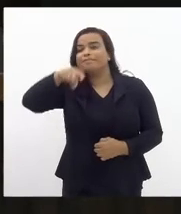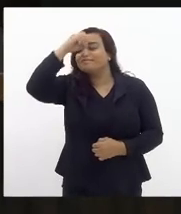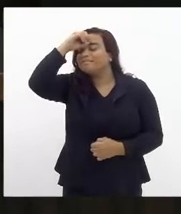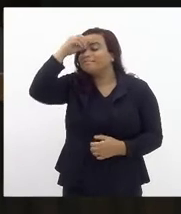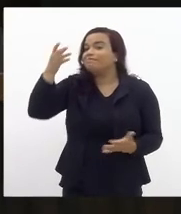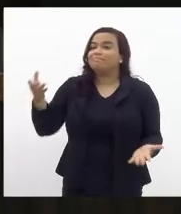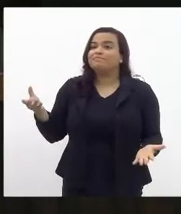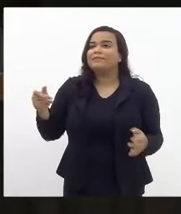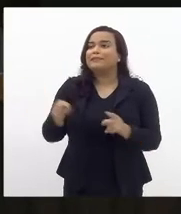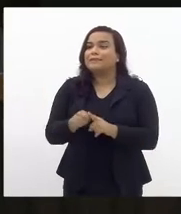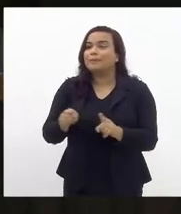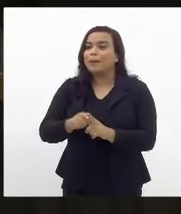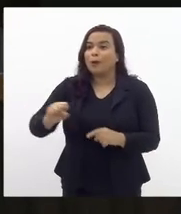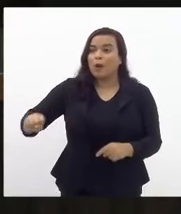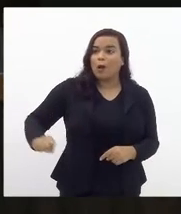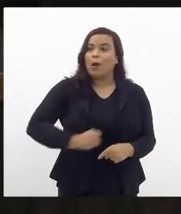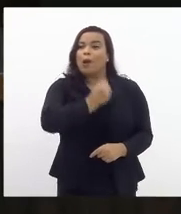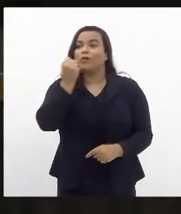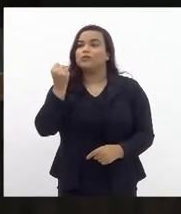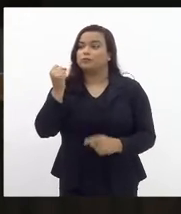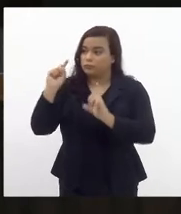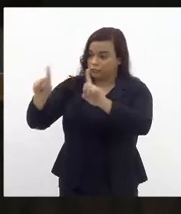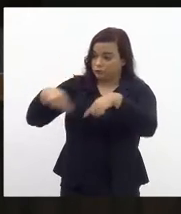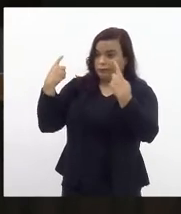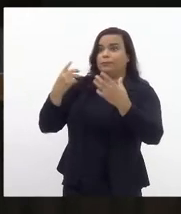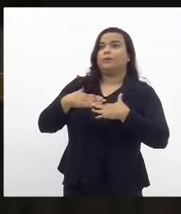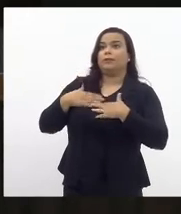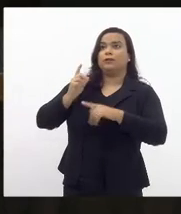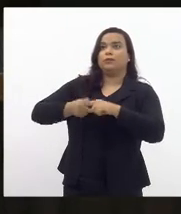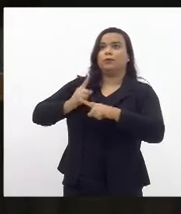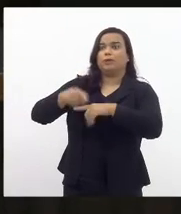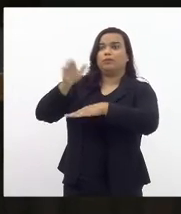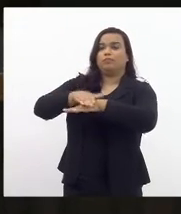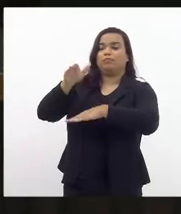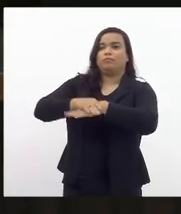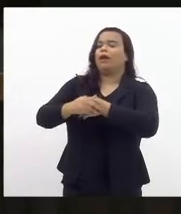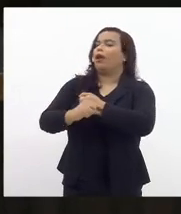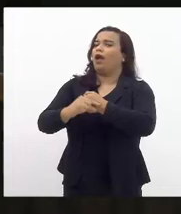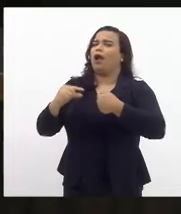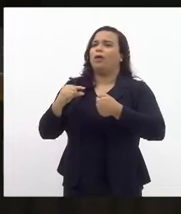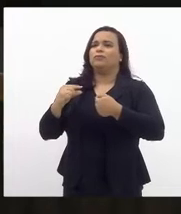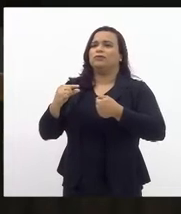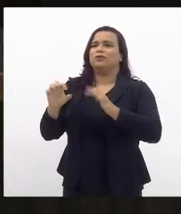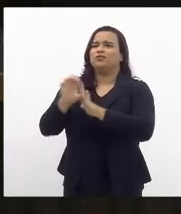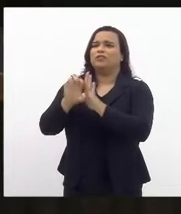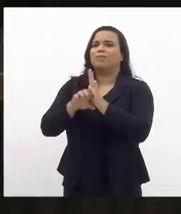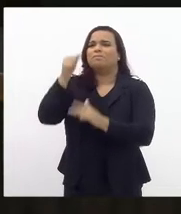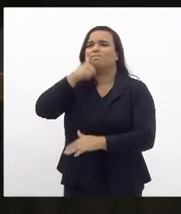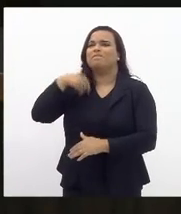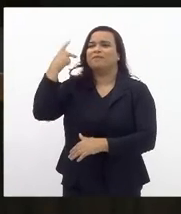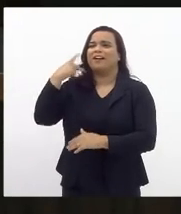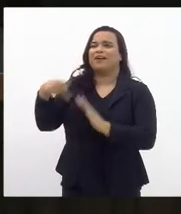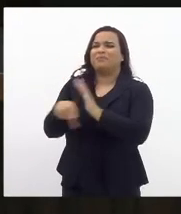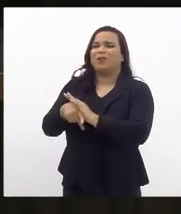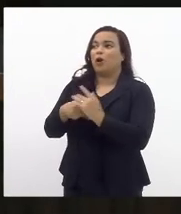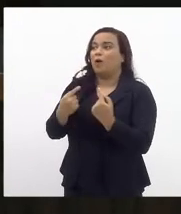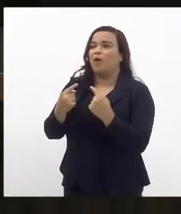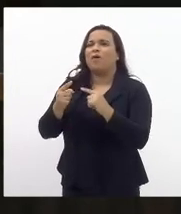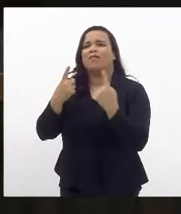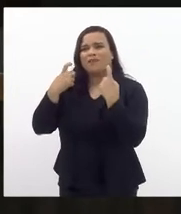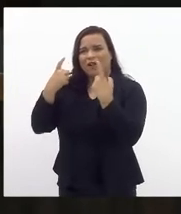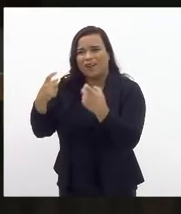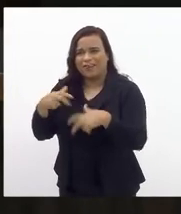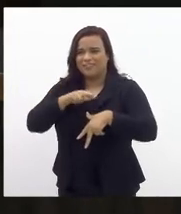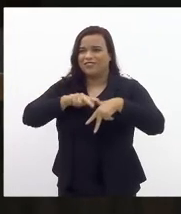a sobra do ódio veio para mim, porque sou autora do Estatuto da Mulher Parlamentar que combate a violência política